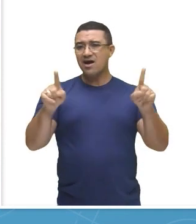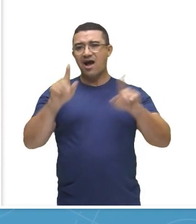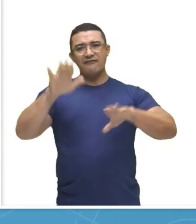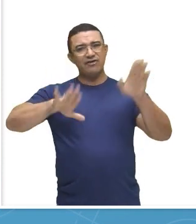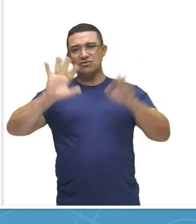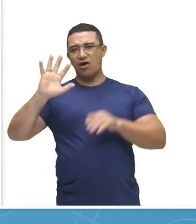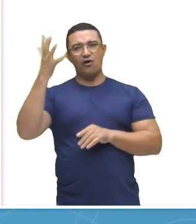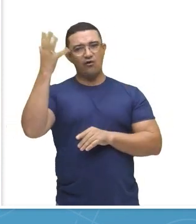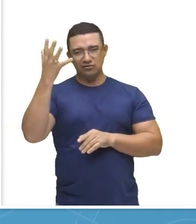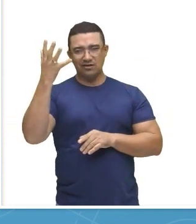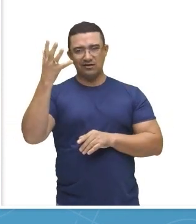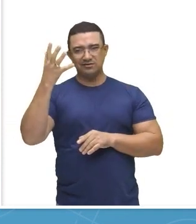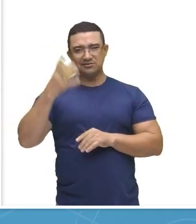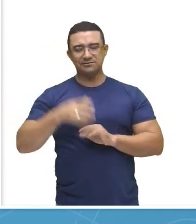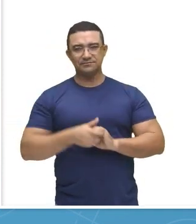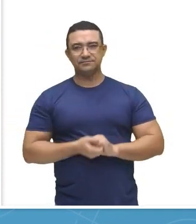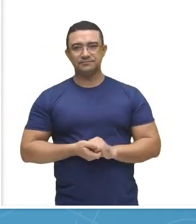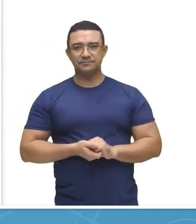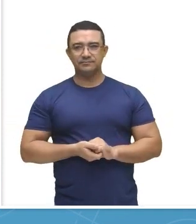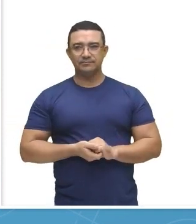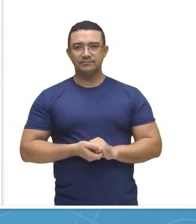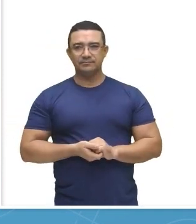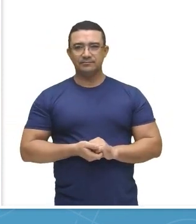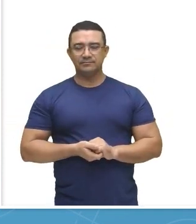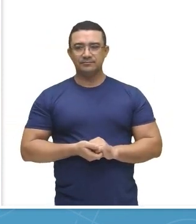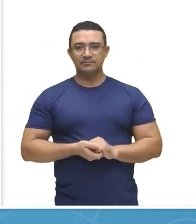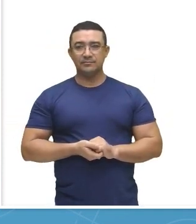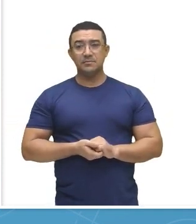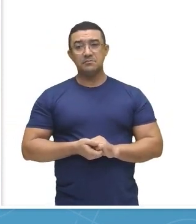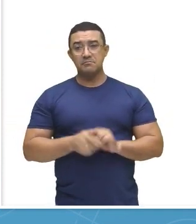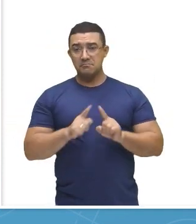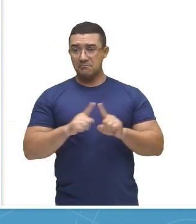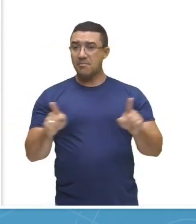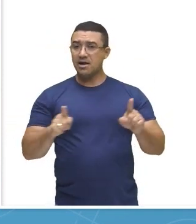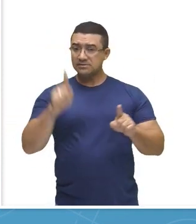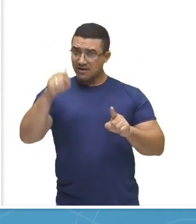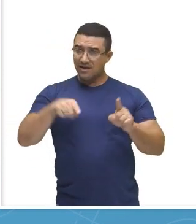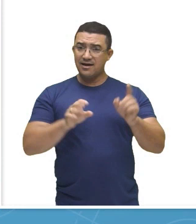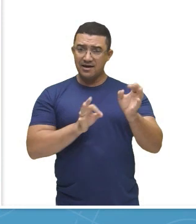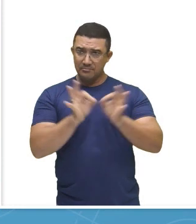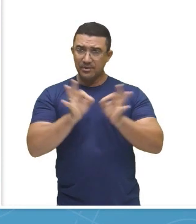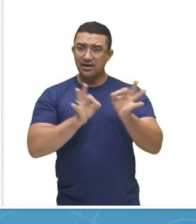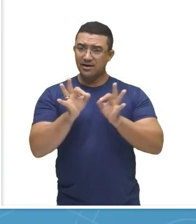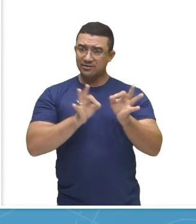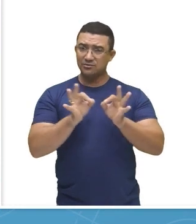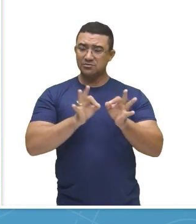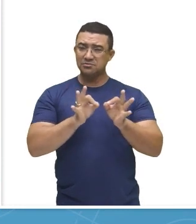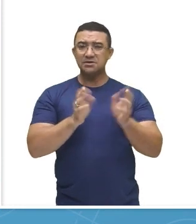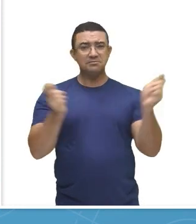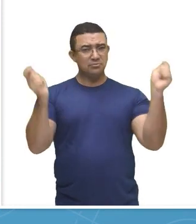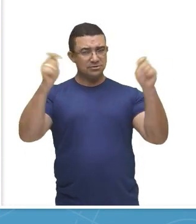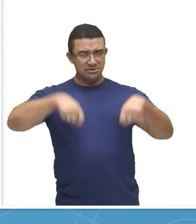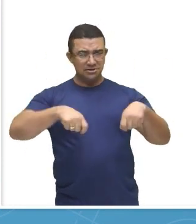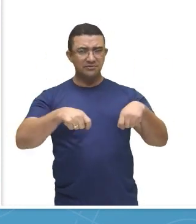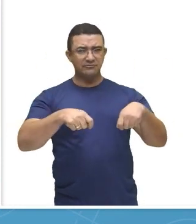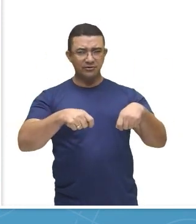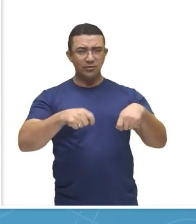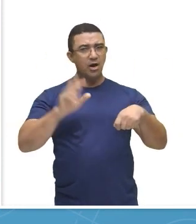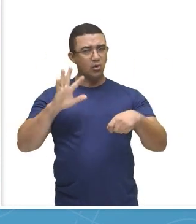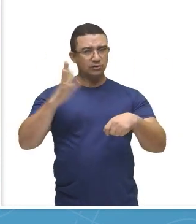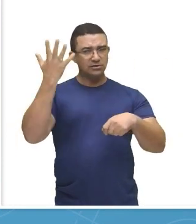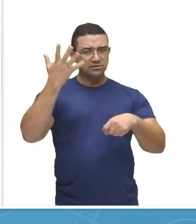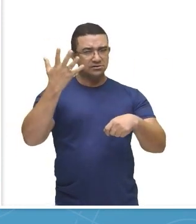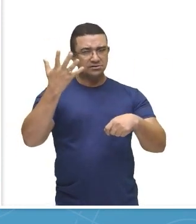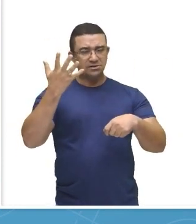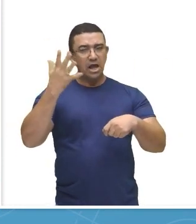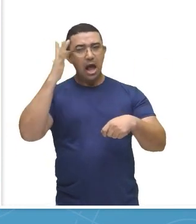um encontro. Só que às vezes não dão certo, mas são planos que nós organizamos, que a gente